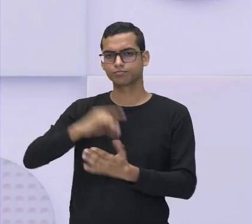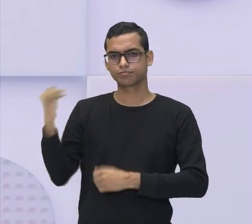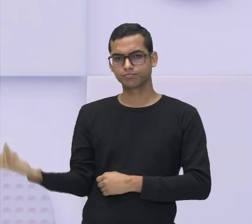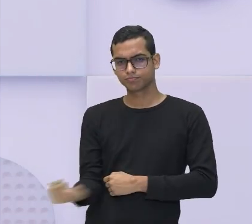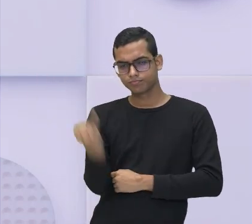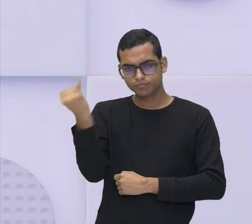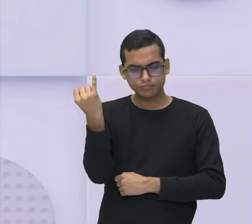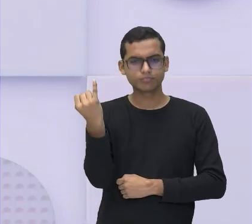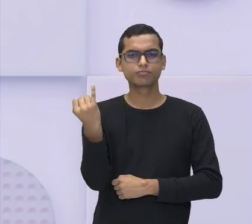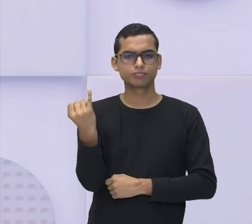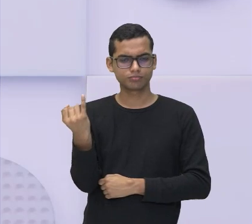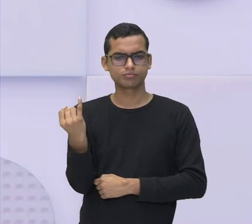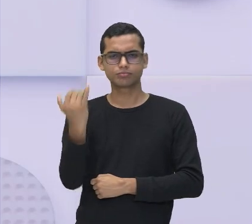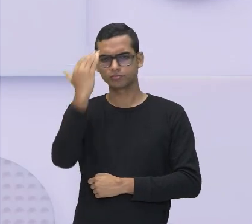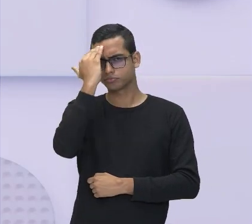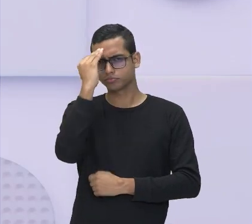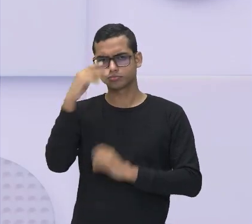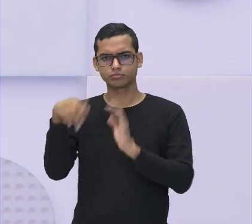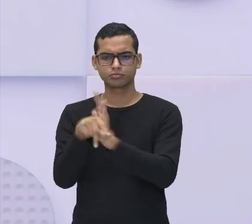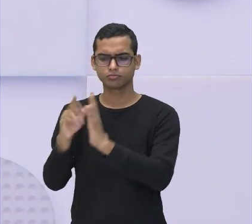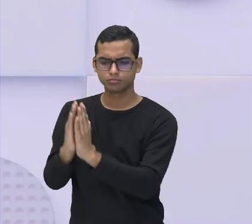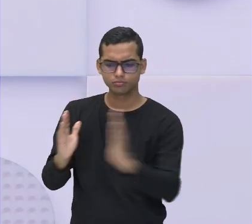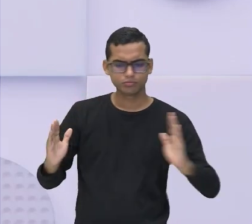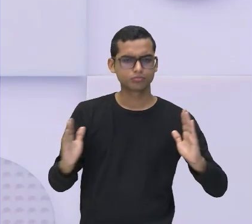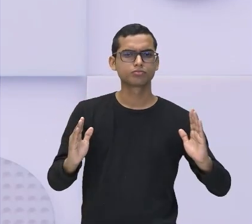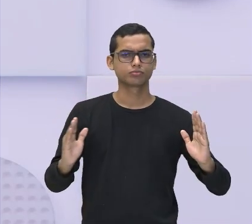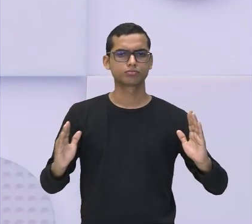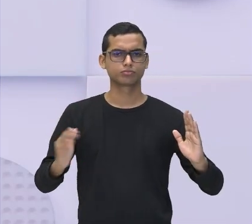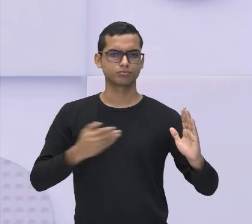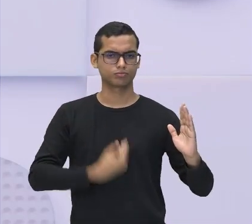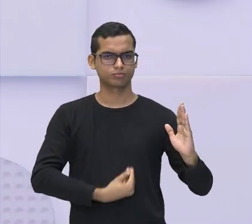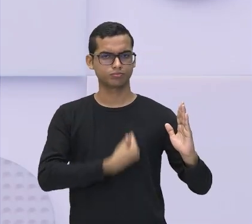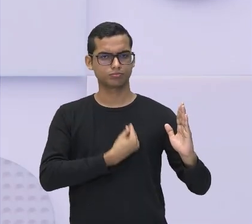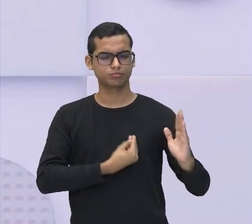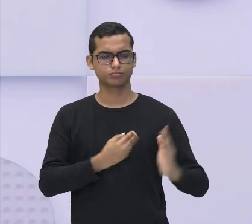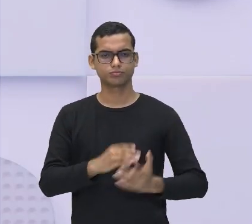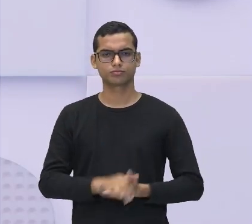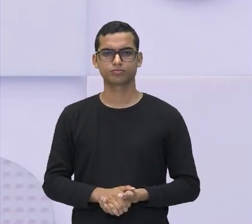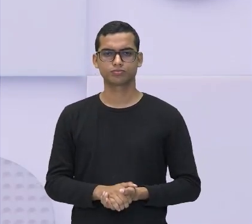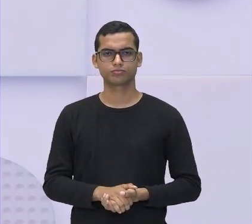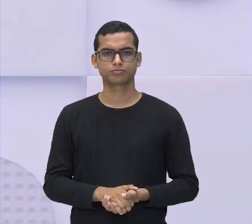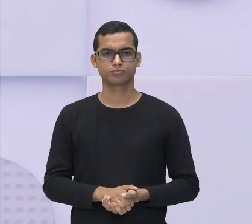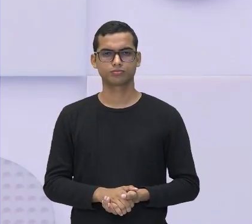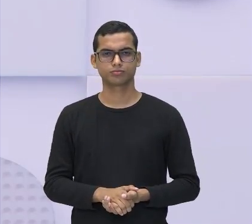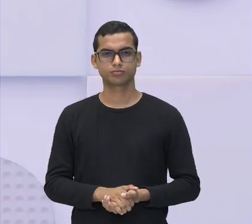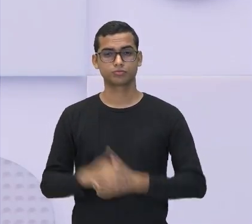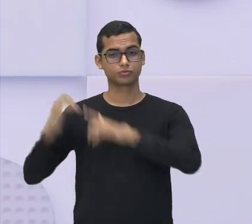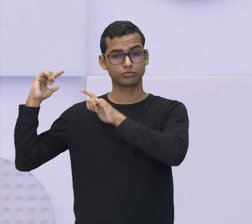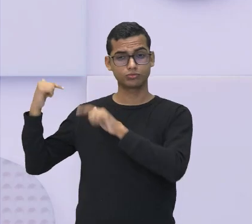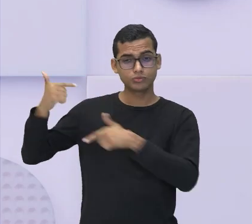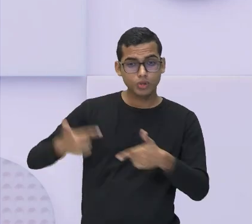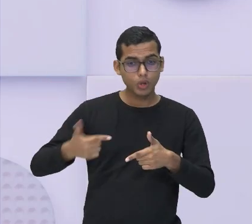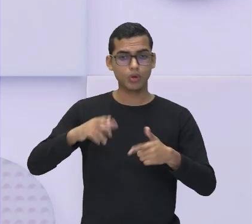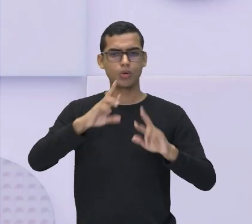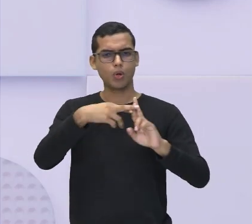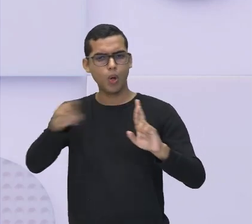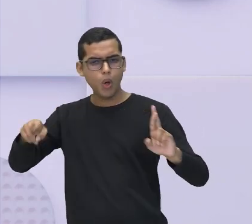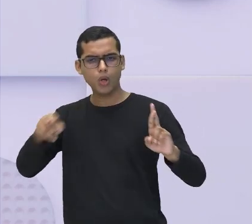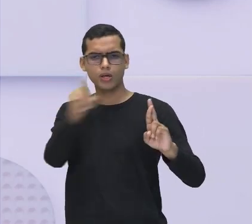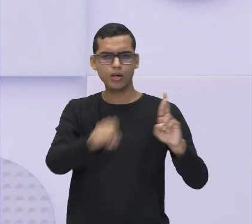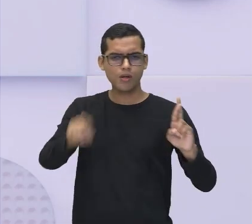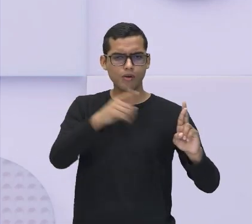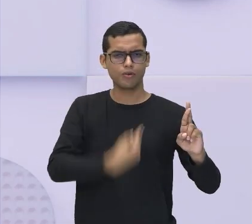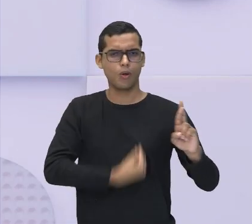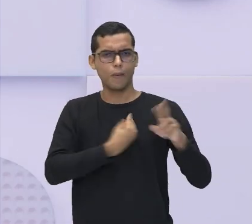dar diversas respostas ao longo da sua existência. As tradições religiosas que você participa, ou que você